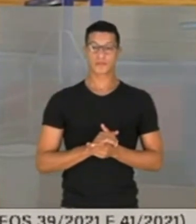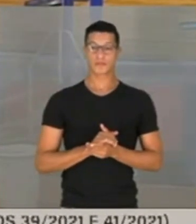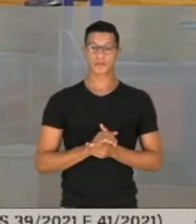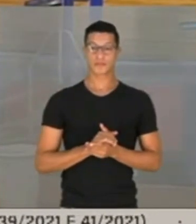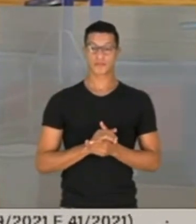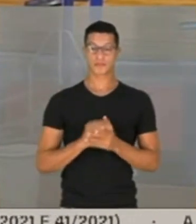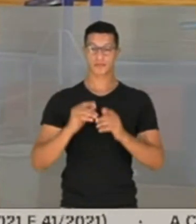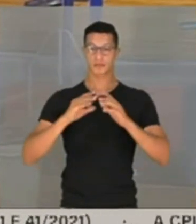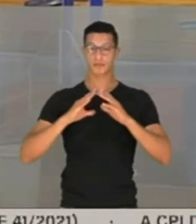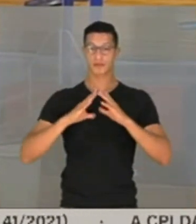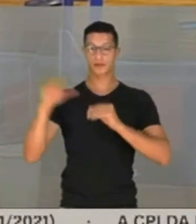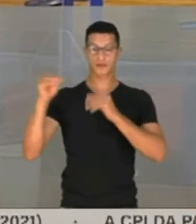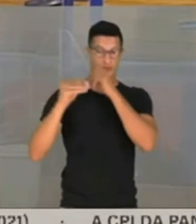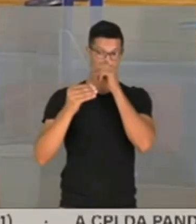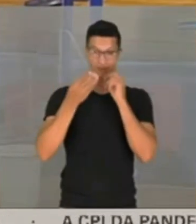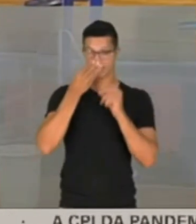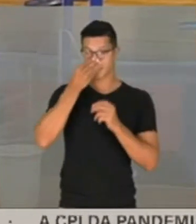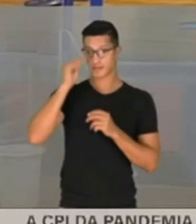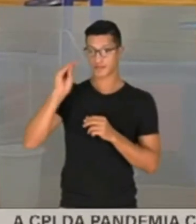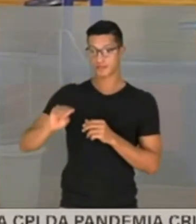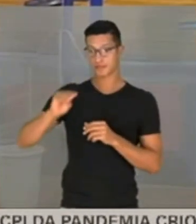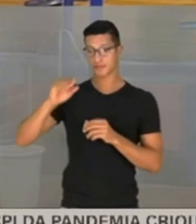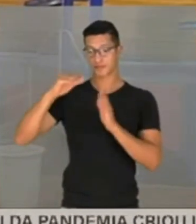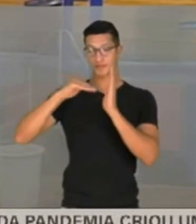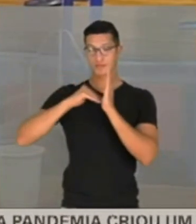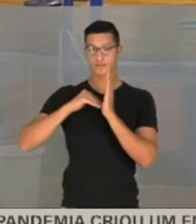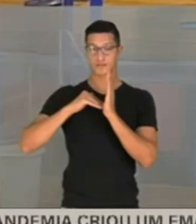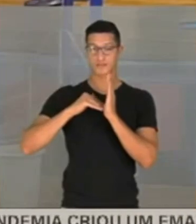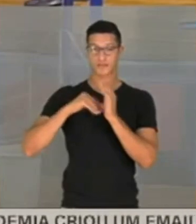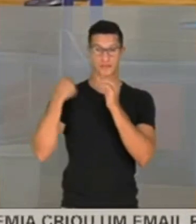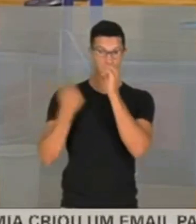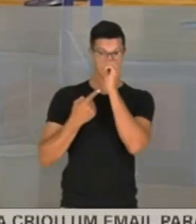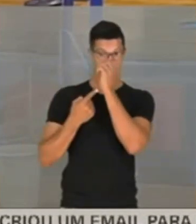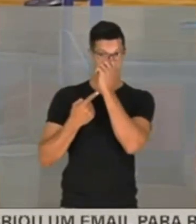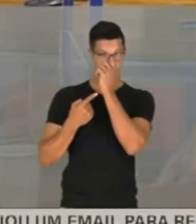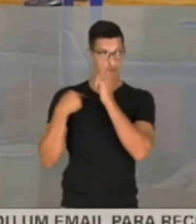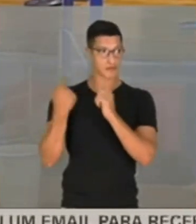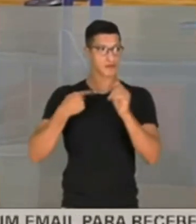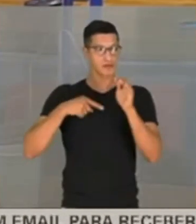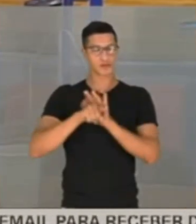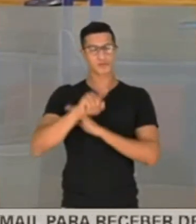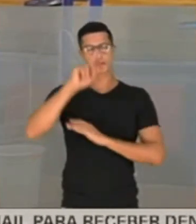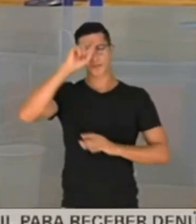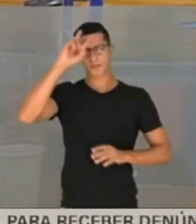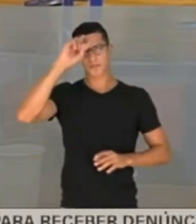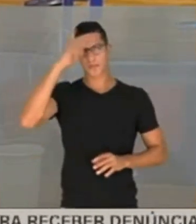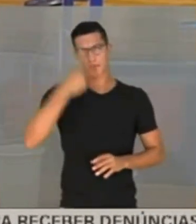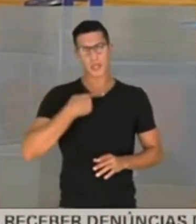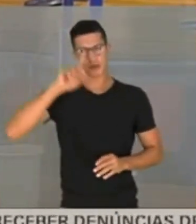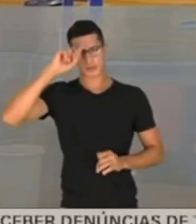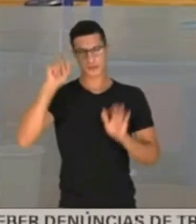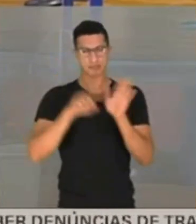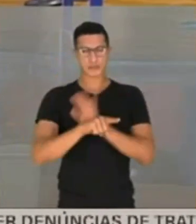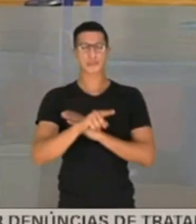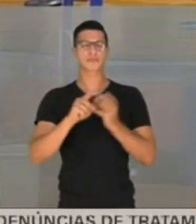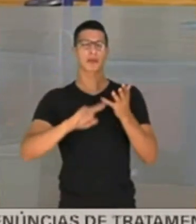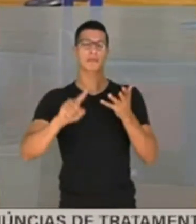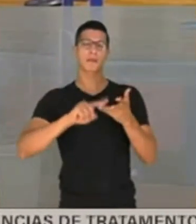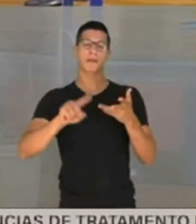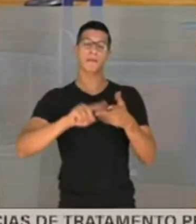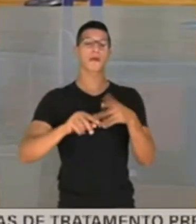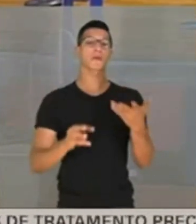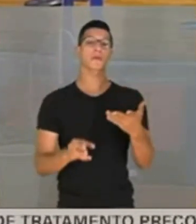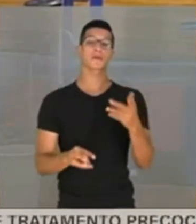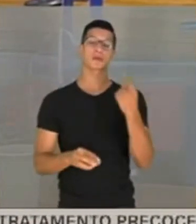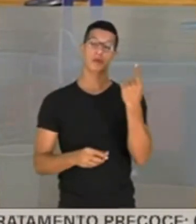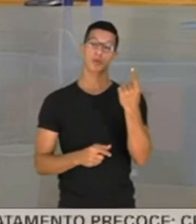Subiu o índice de rejeição do Senado e a gente fica se perguntando por quê. Muitos fatores.